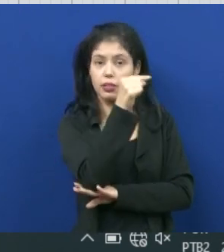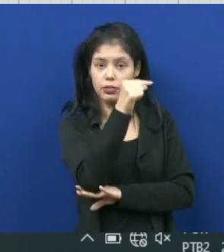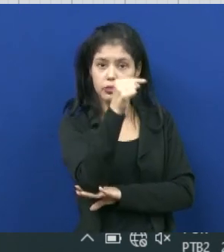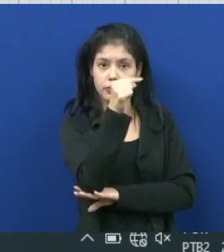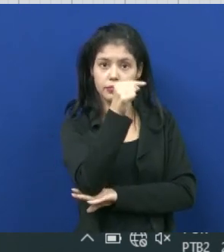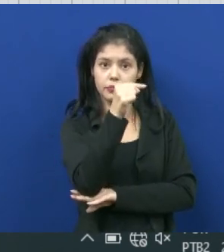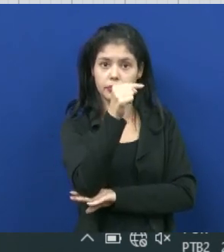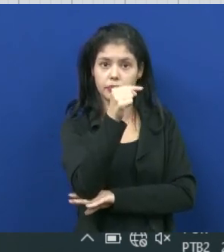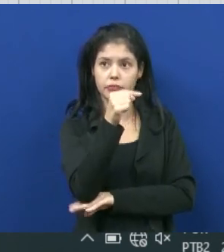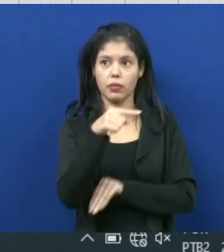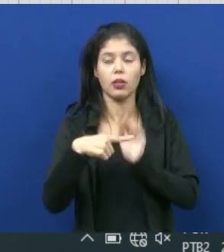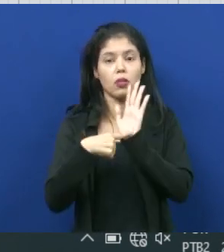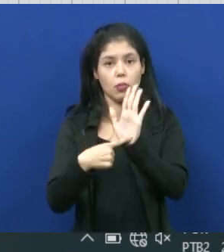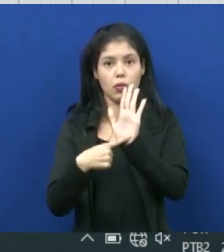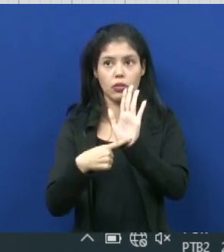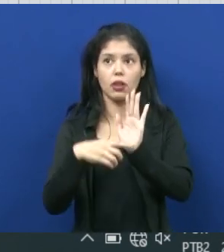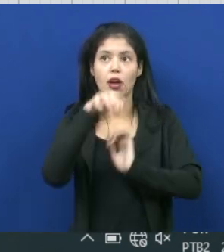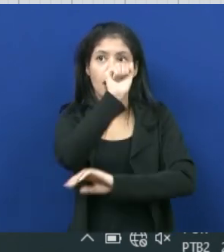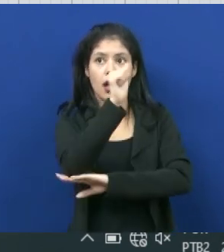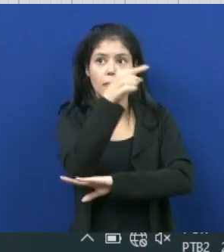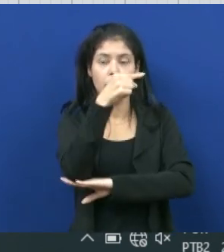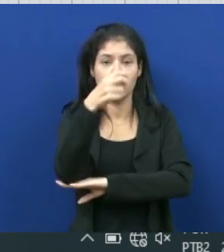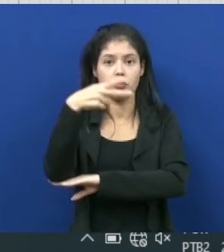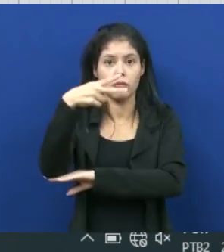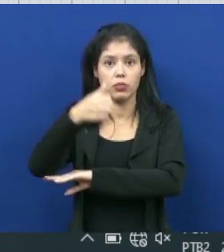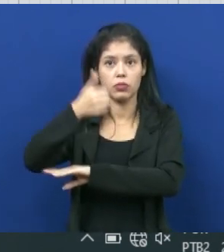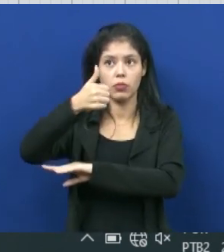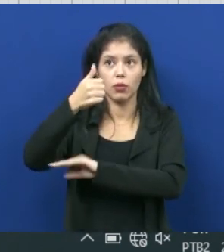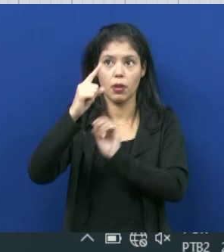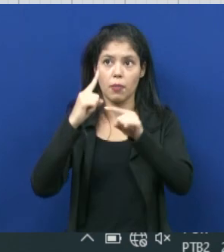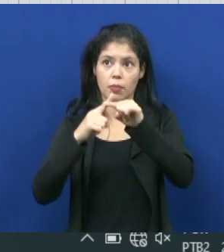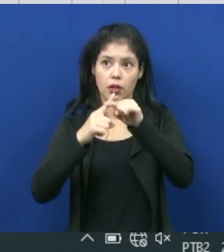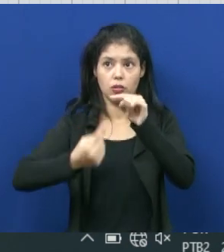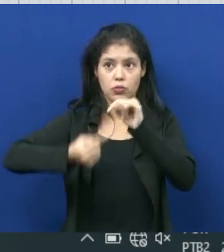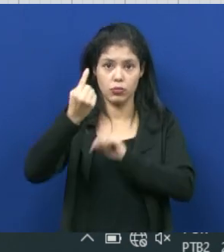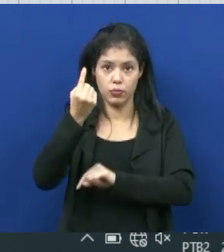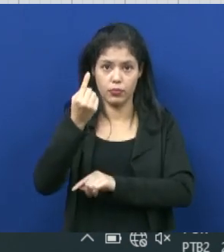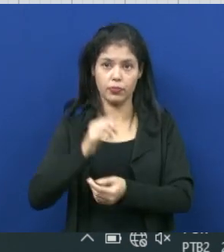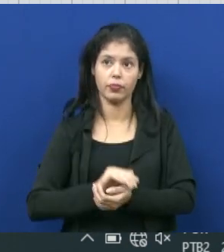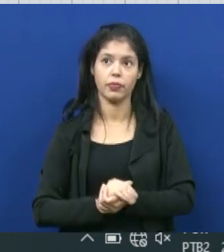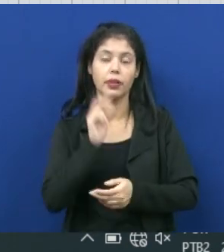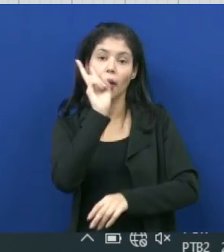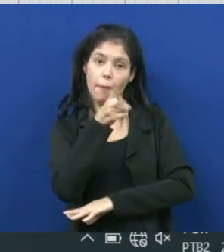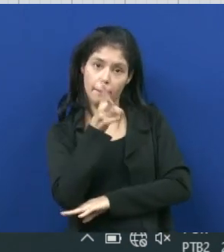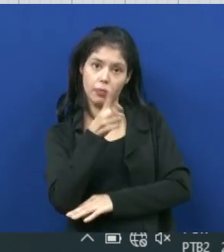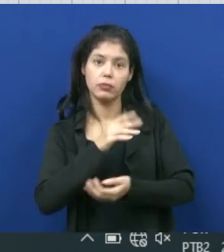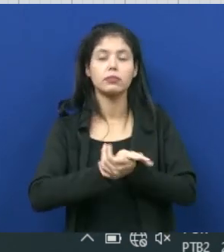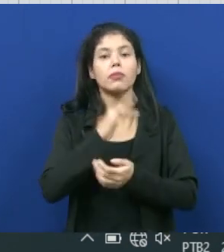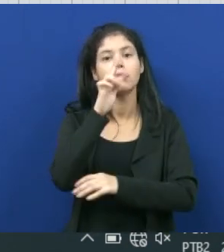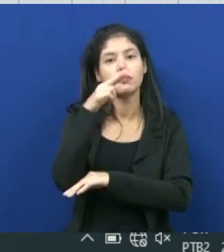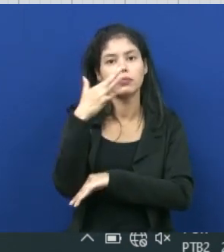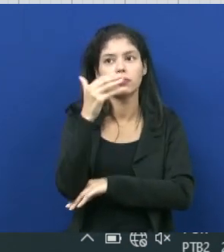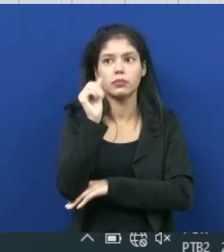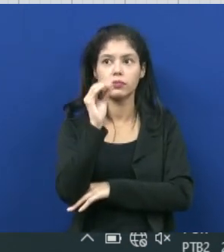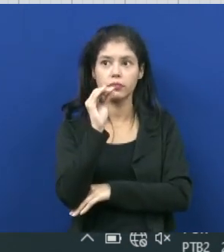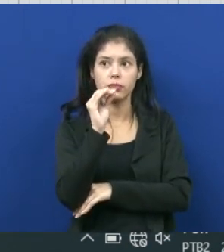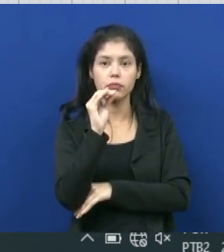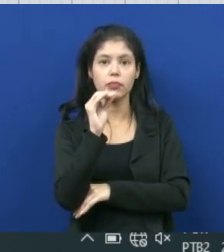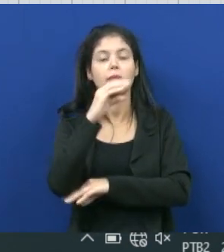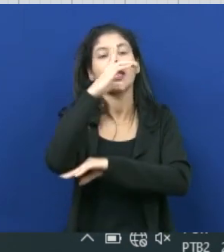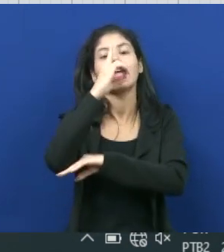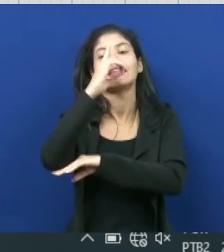negativo? Que é o caso aqui, A igual a menos 1, y igual a menos x mais 1, que é a mesma função que está aqui. Nesse caso, eu digo que ela